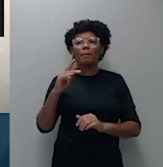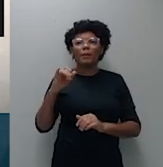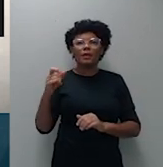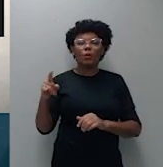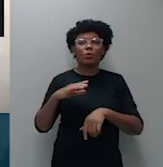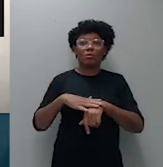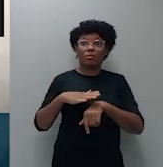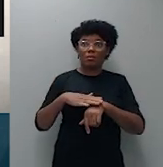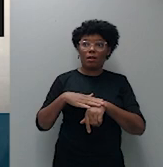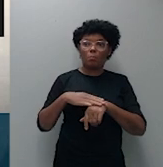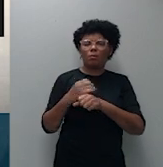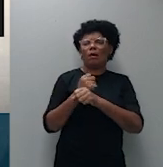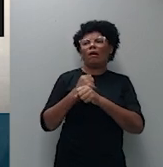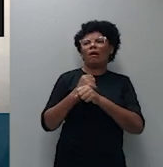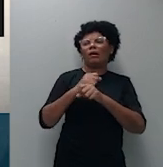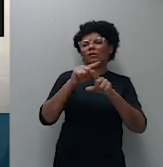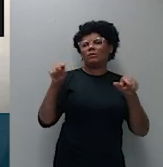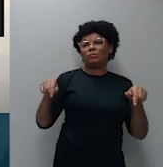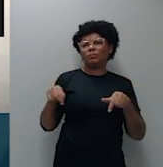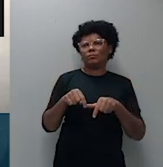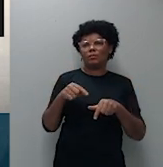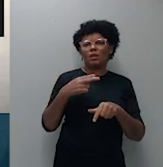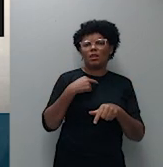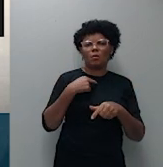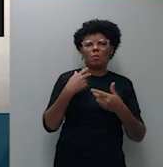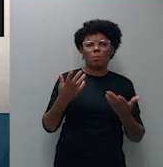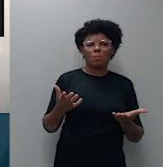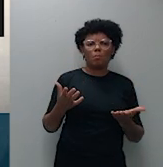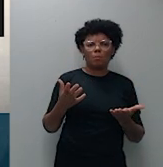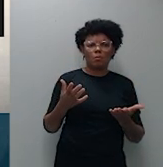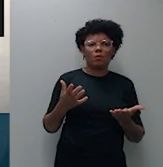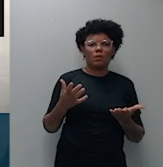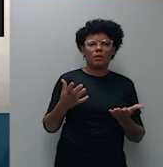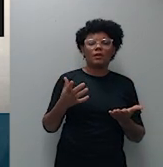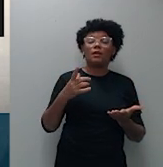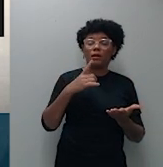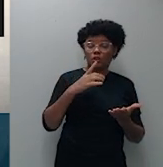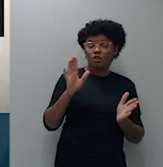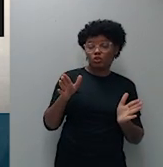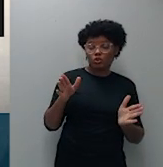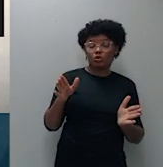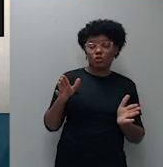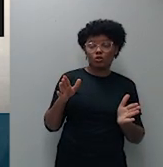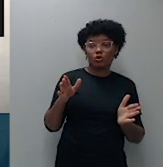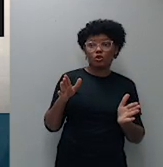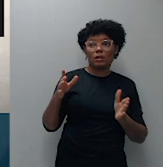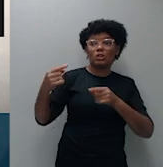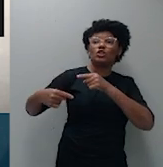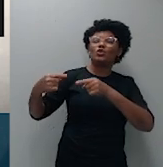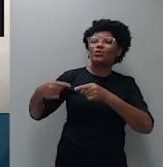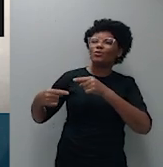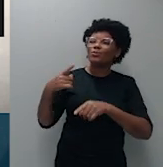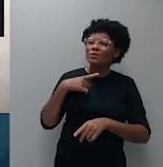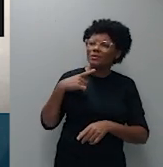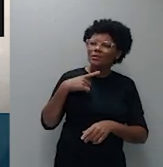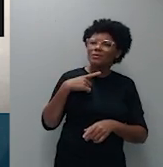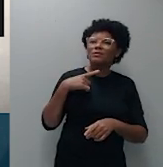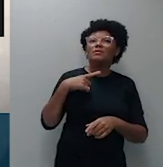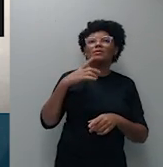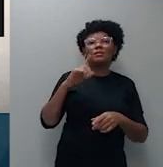por quanto a posse exercida não pode ser considerada a mais de paciência tendo em vista a discussão